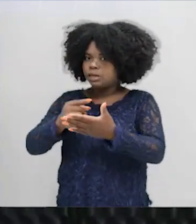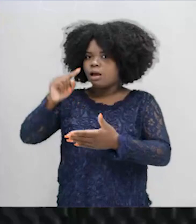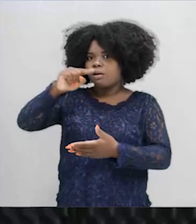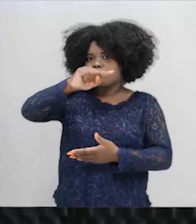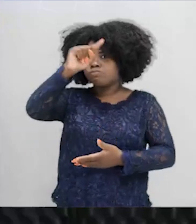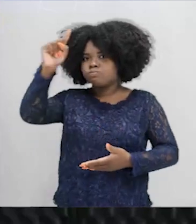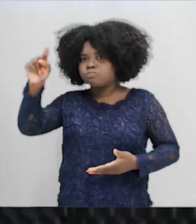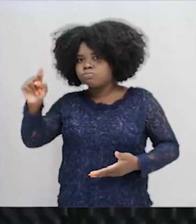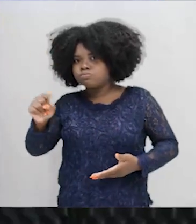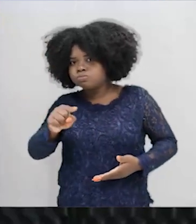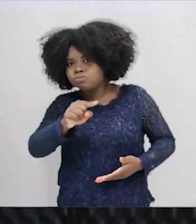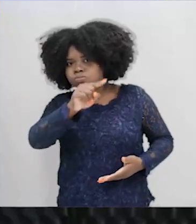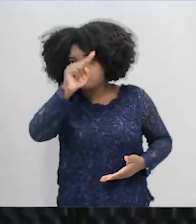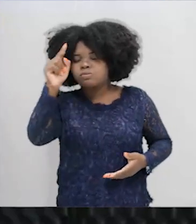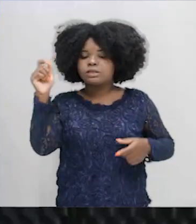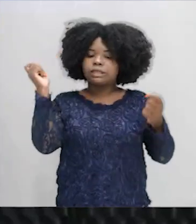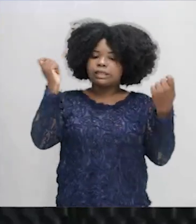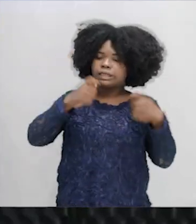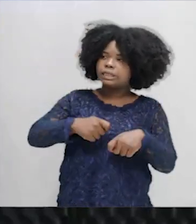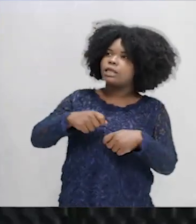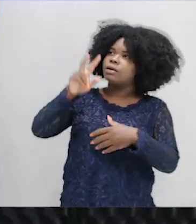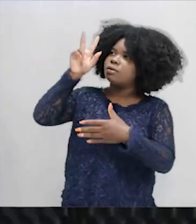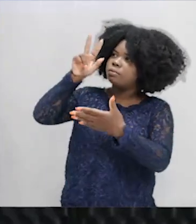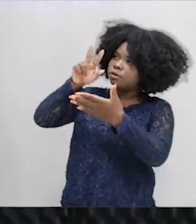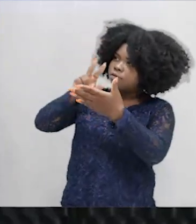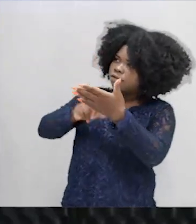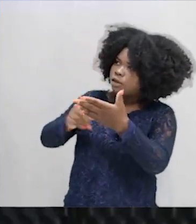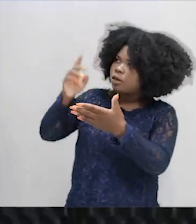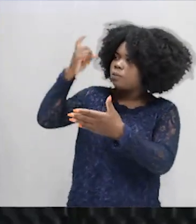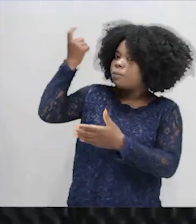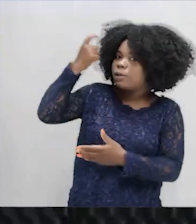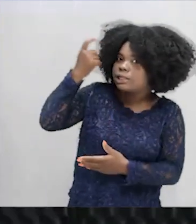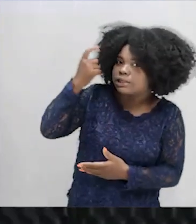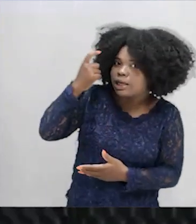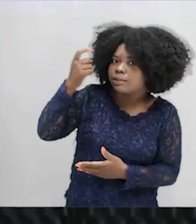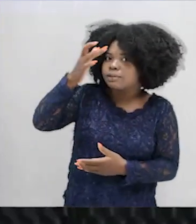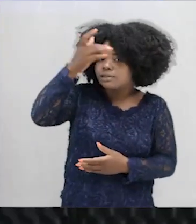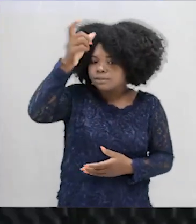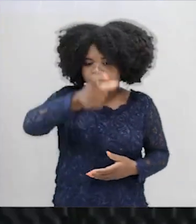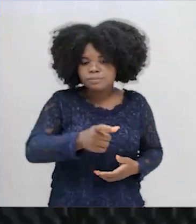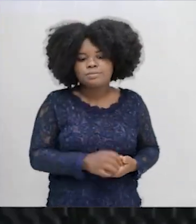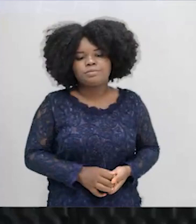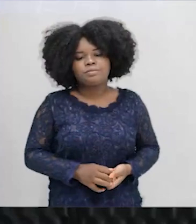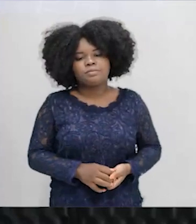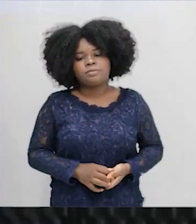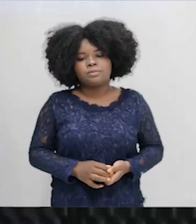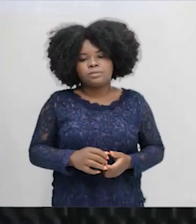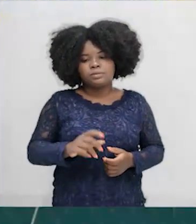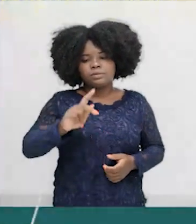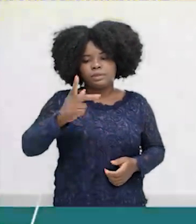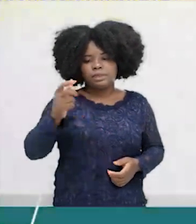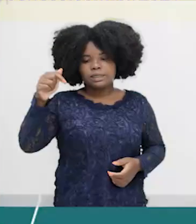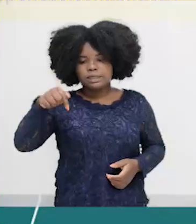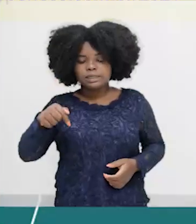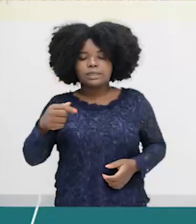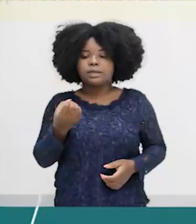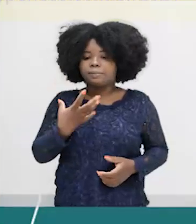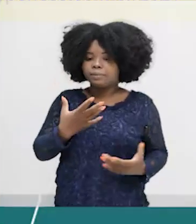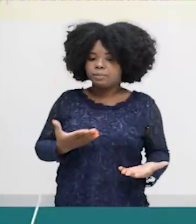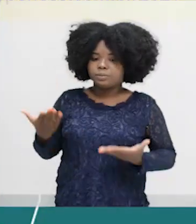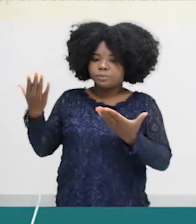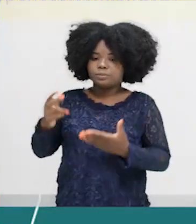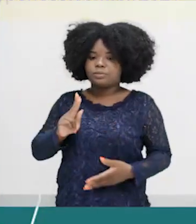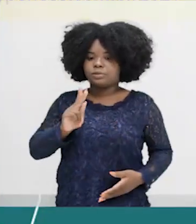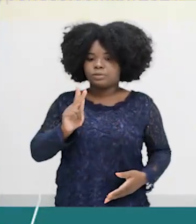gráfica que permite que eu consiga ler, pensar, ou como o personagem está pensando. Um quadrinho que vale a pena, né?